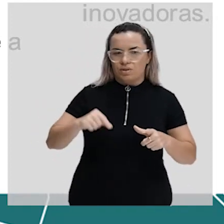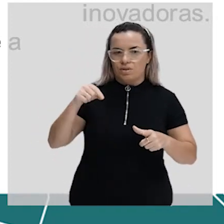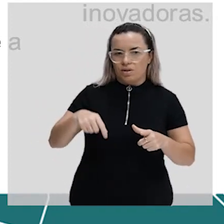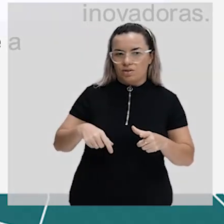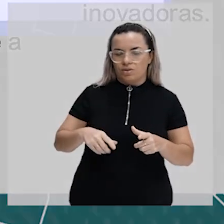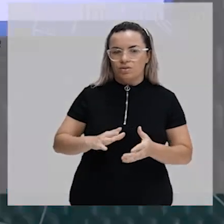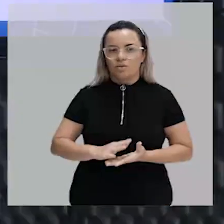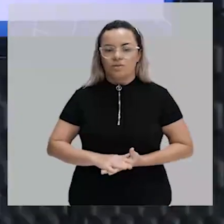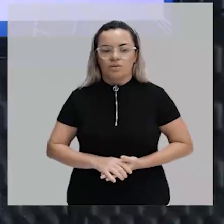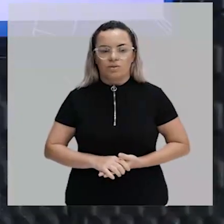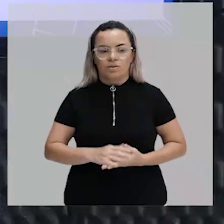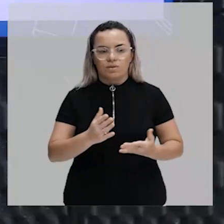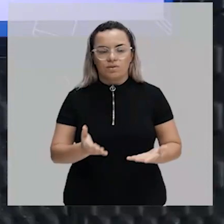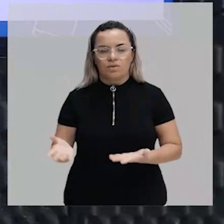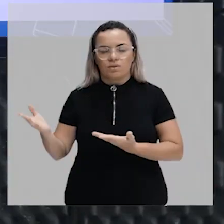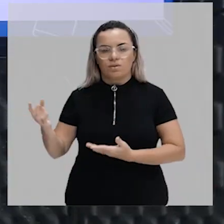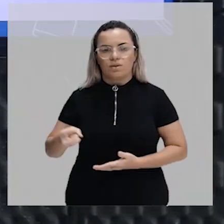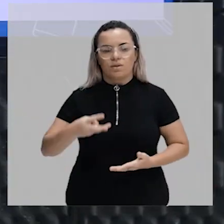Mais uma questão?